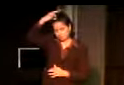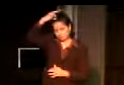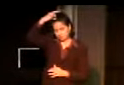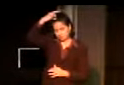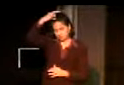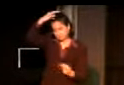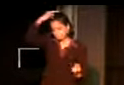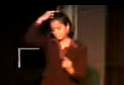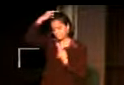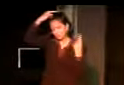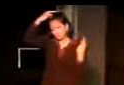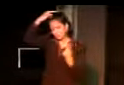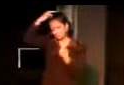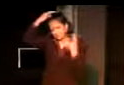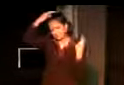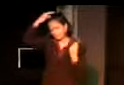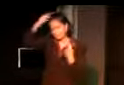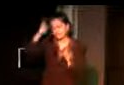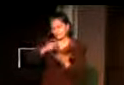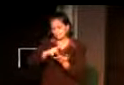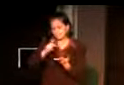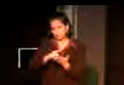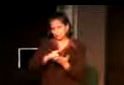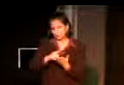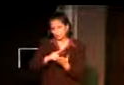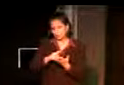não dá para viver essa verdade